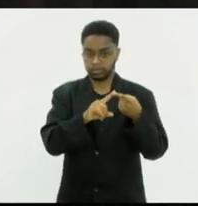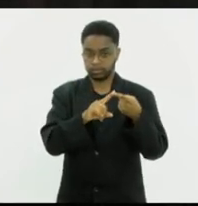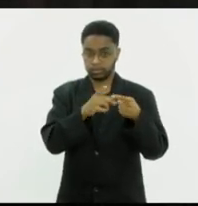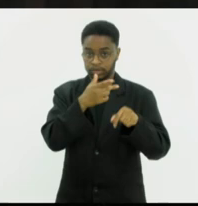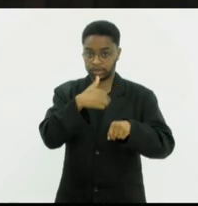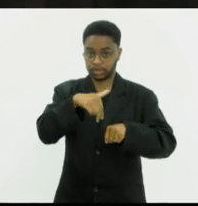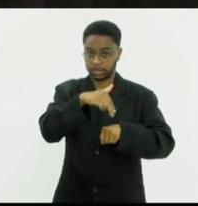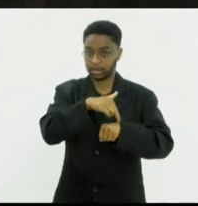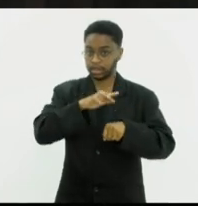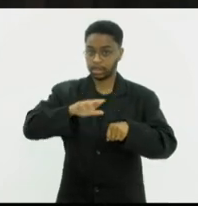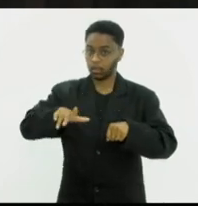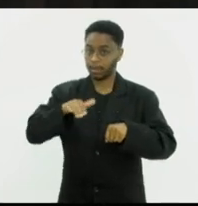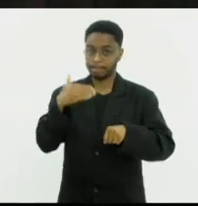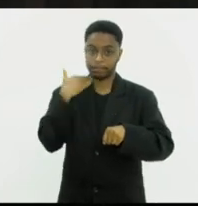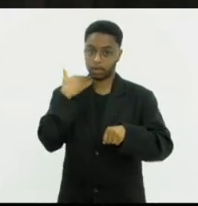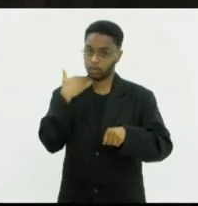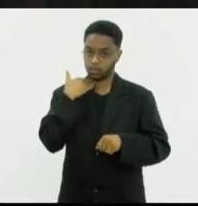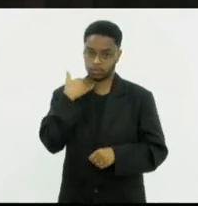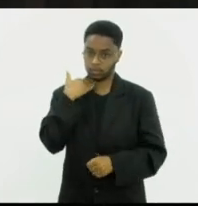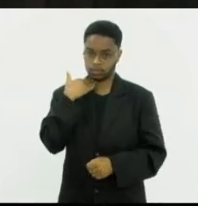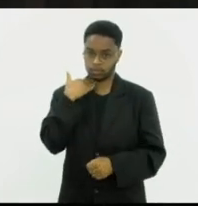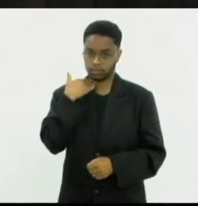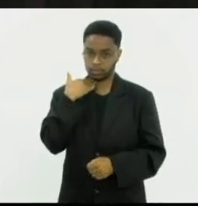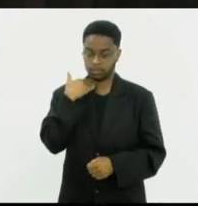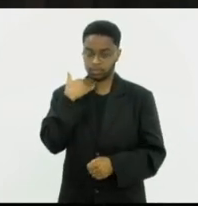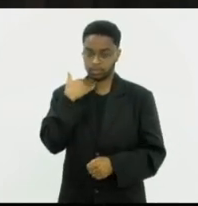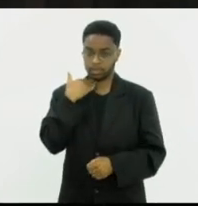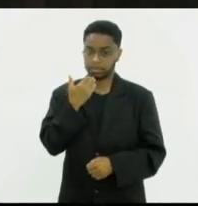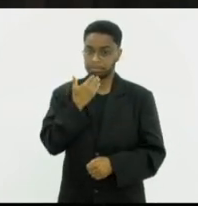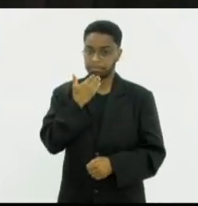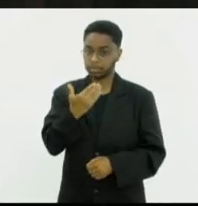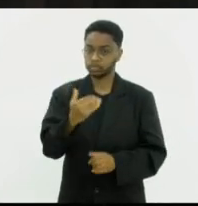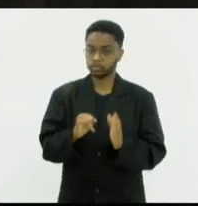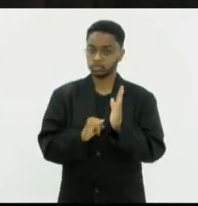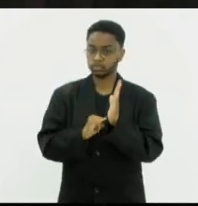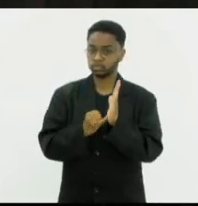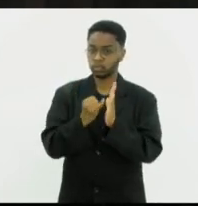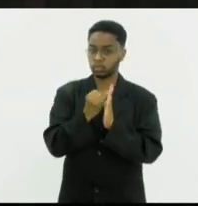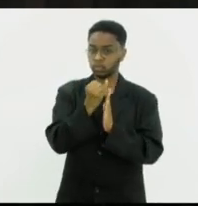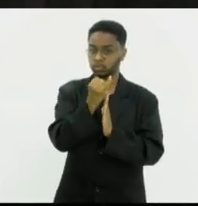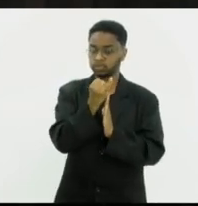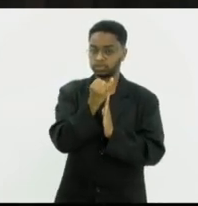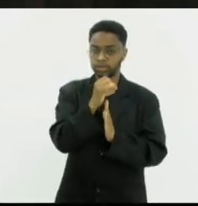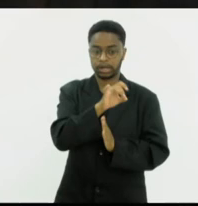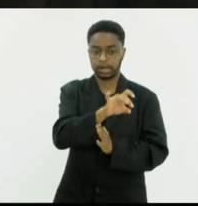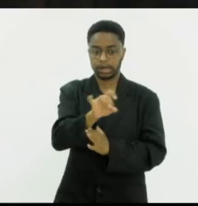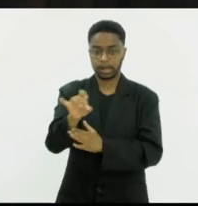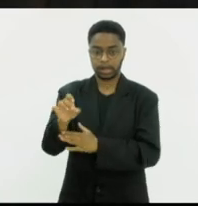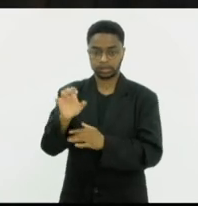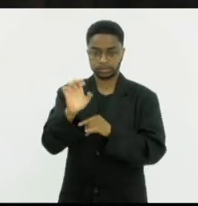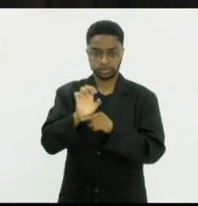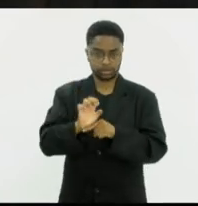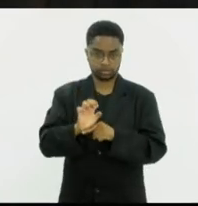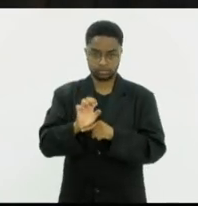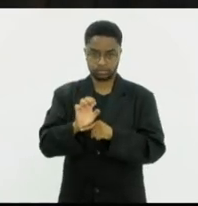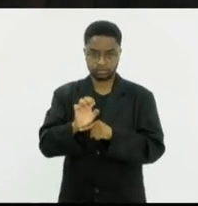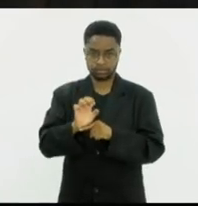é banco para cobrar juros dos estados.